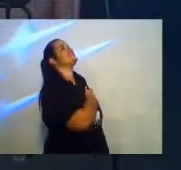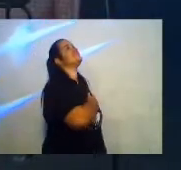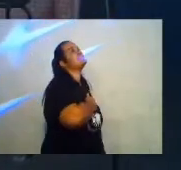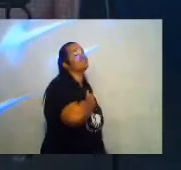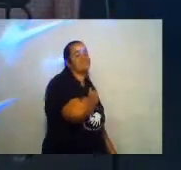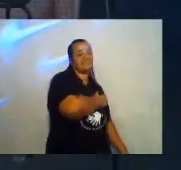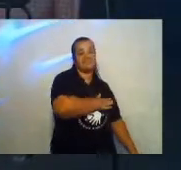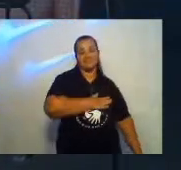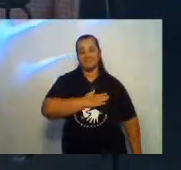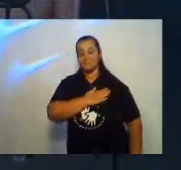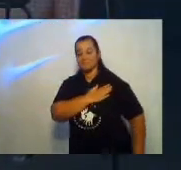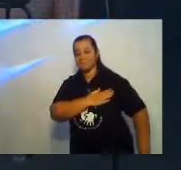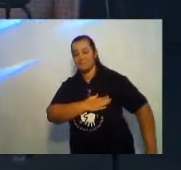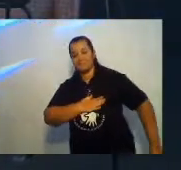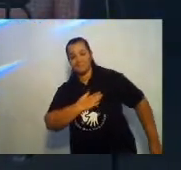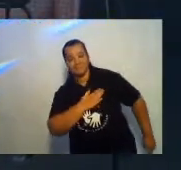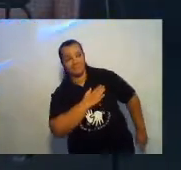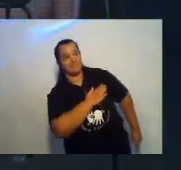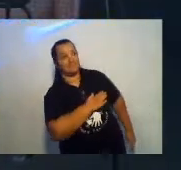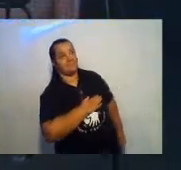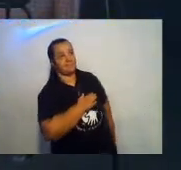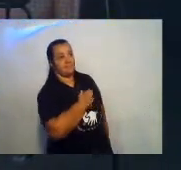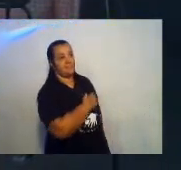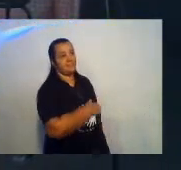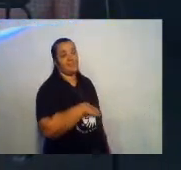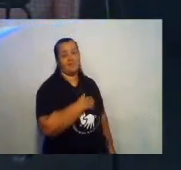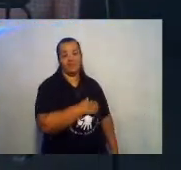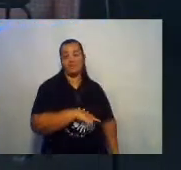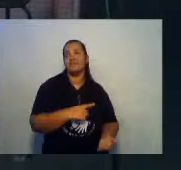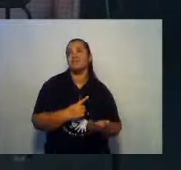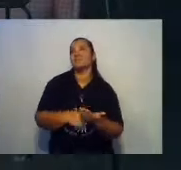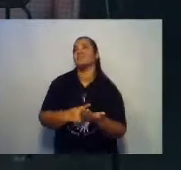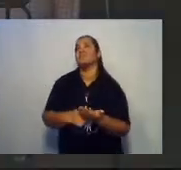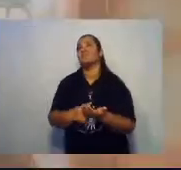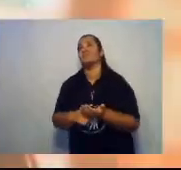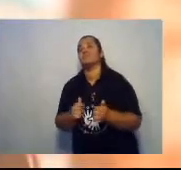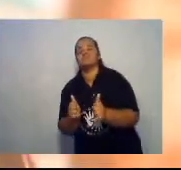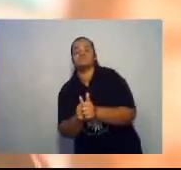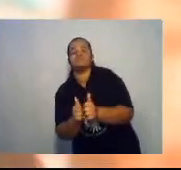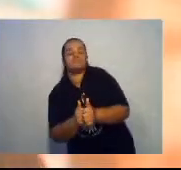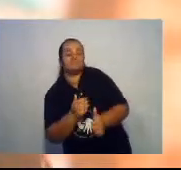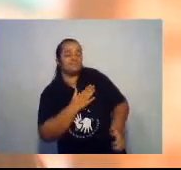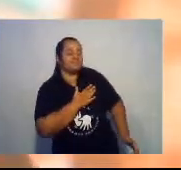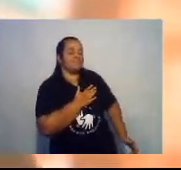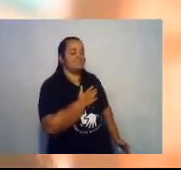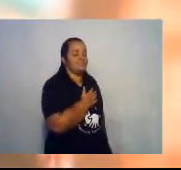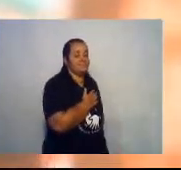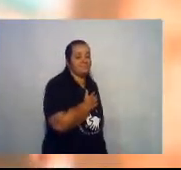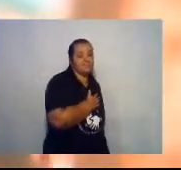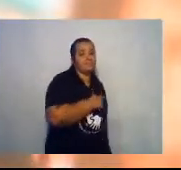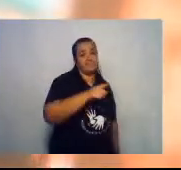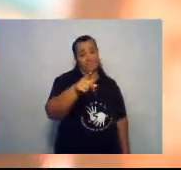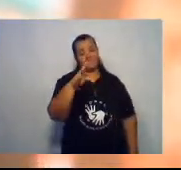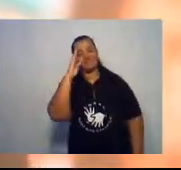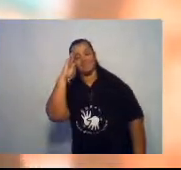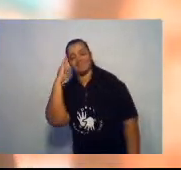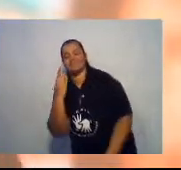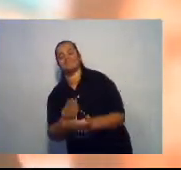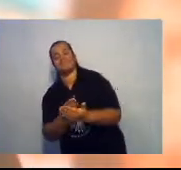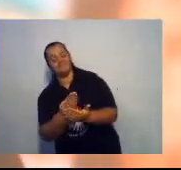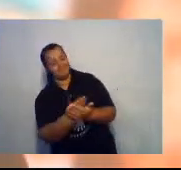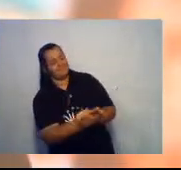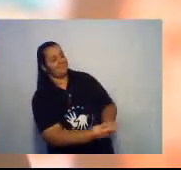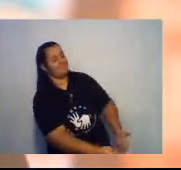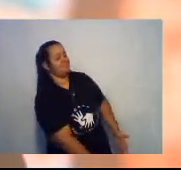beijo. Você vai gostar, vai planejar a vida deitada em seu peito. Você vai